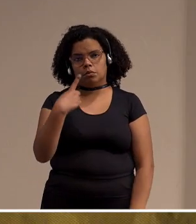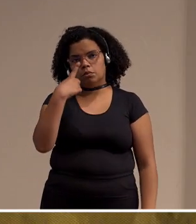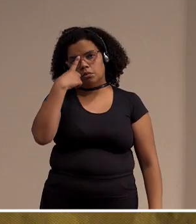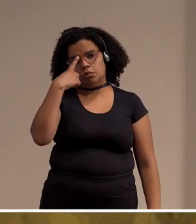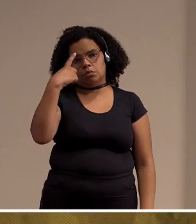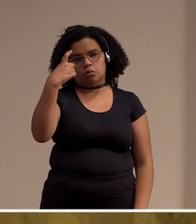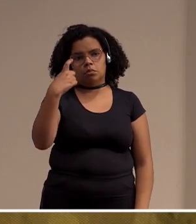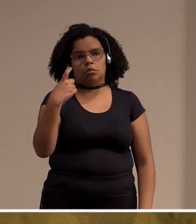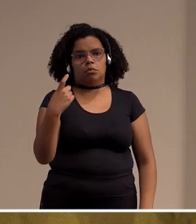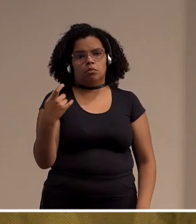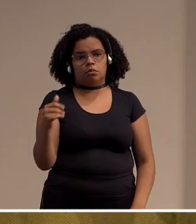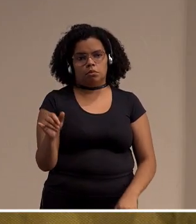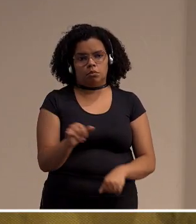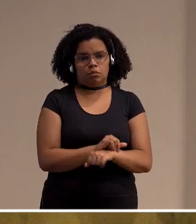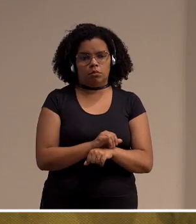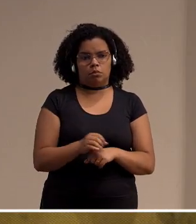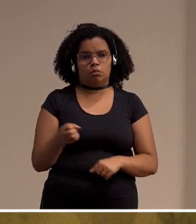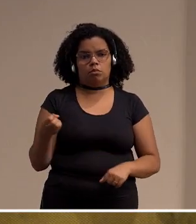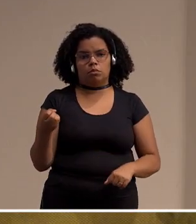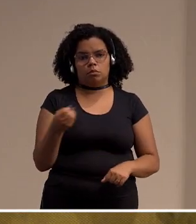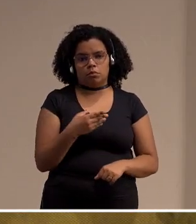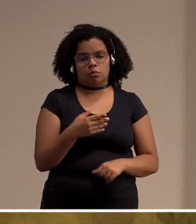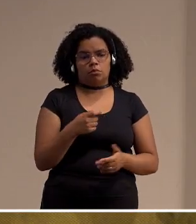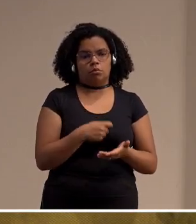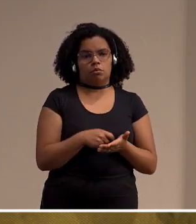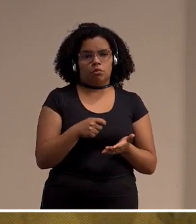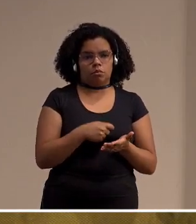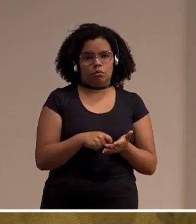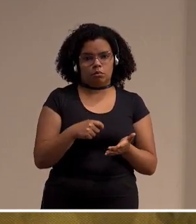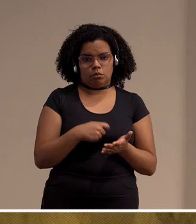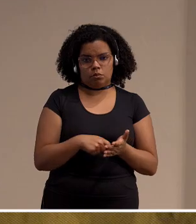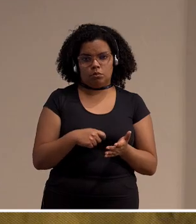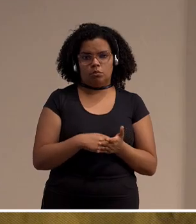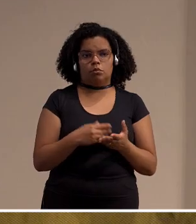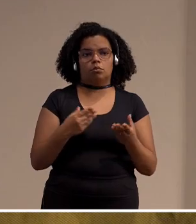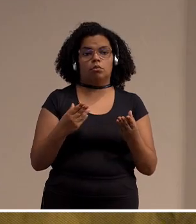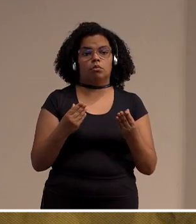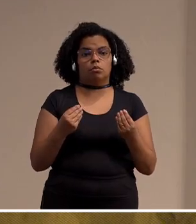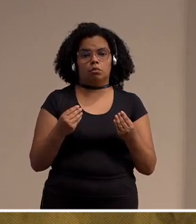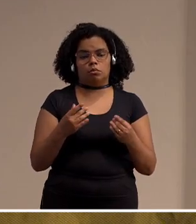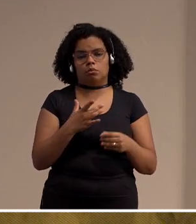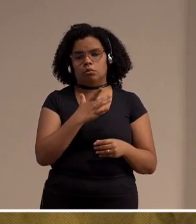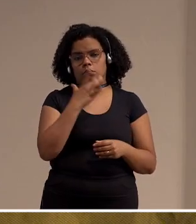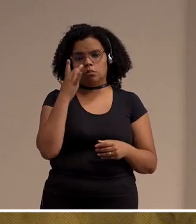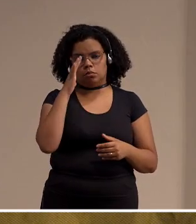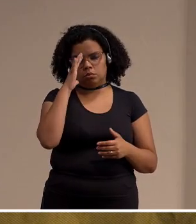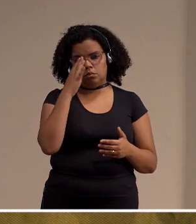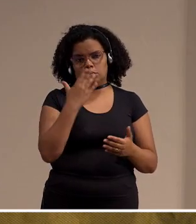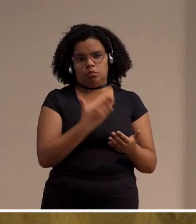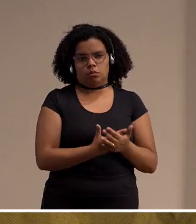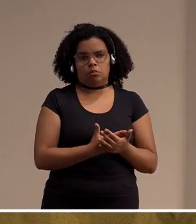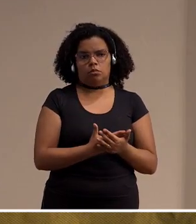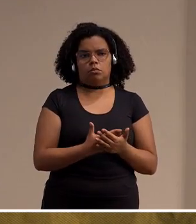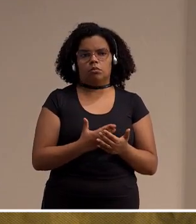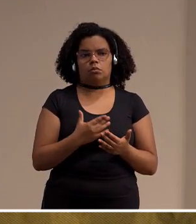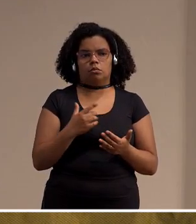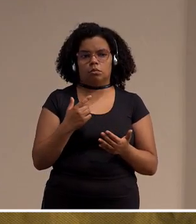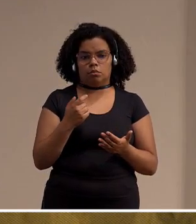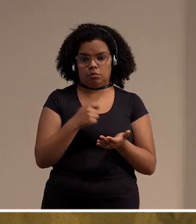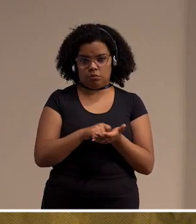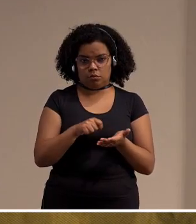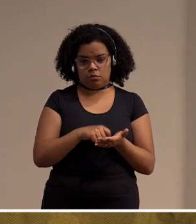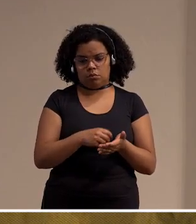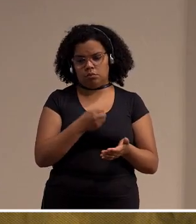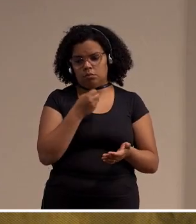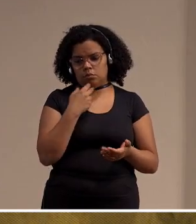gente continua. Que um escritor, para ser um escritor, um bom escritor tem que escrever sua ficção ou sua